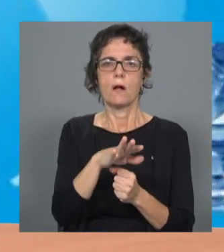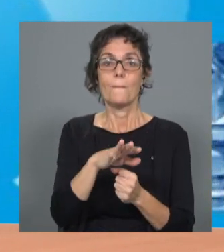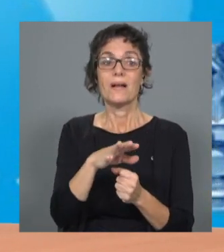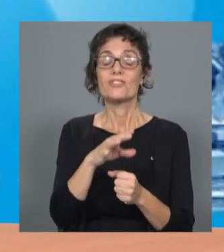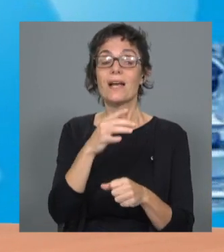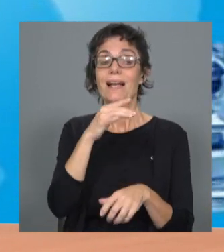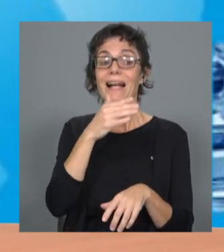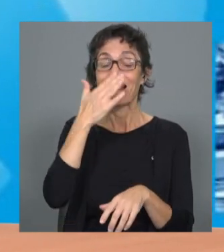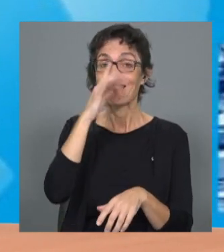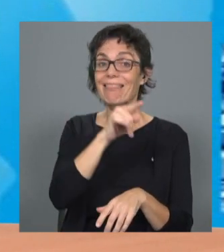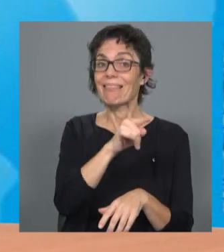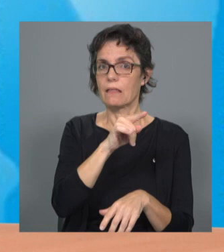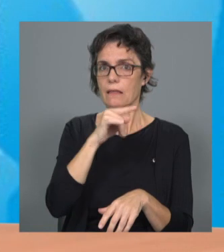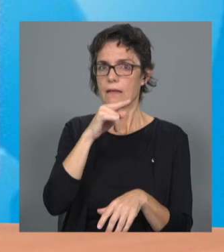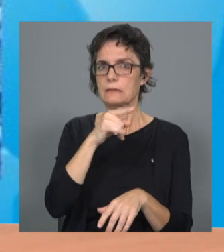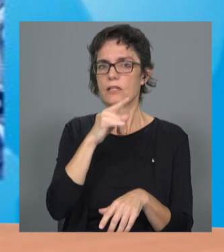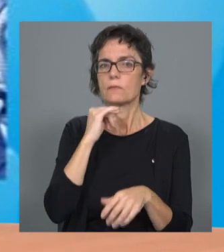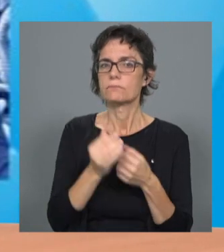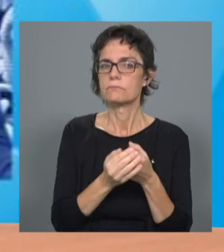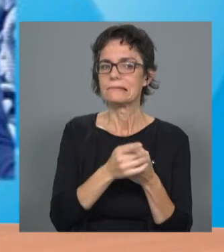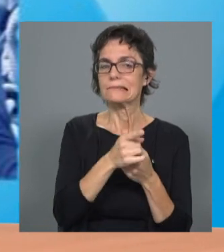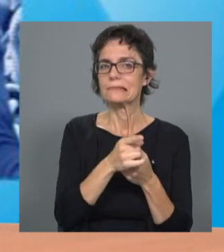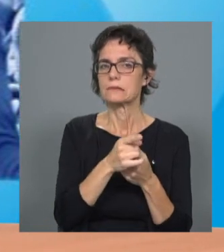mais idade e já com alguns problemas, a Covid-19 depois